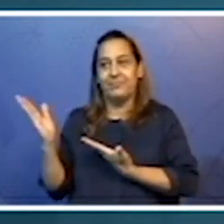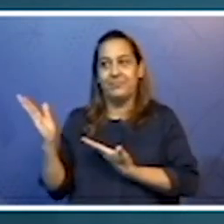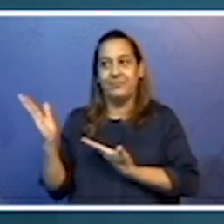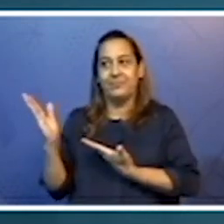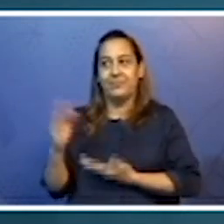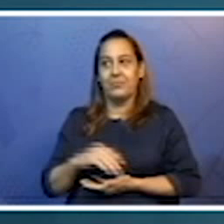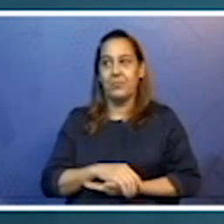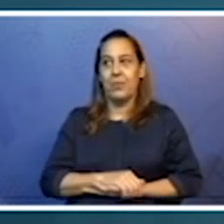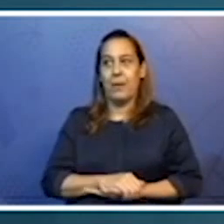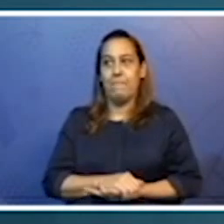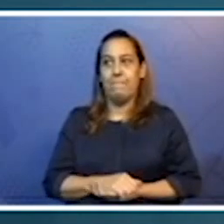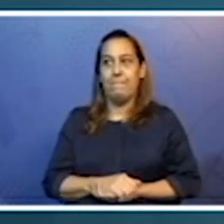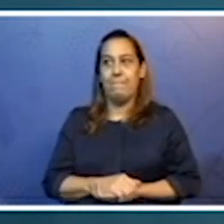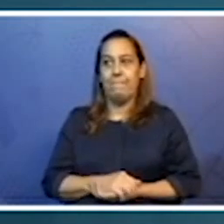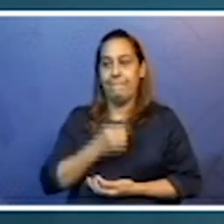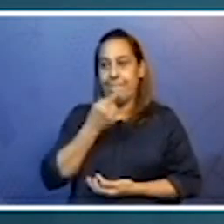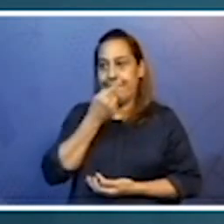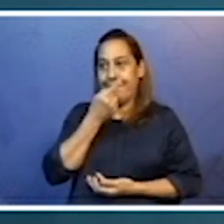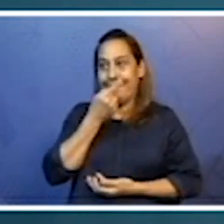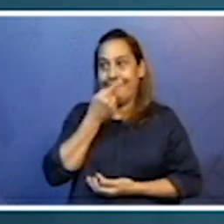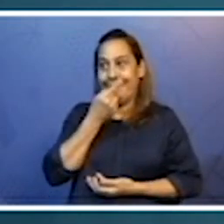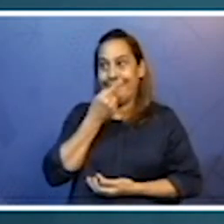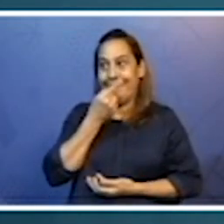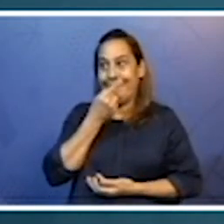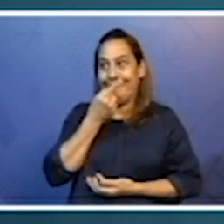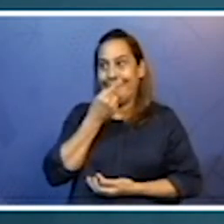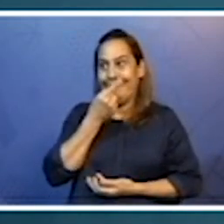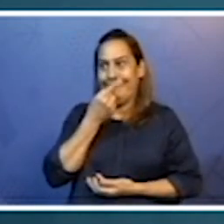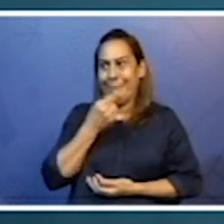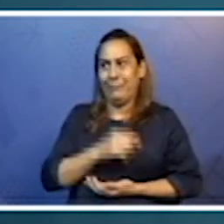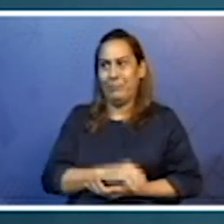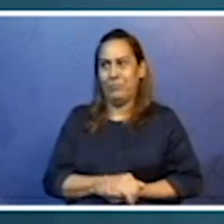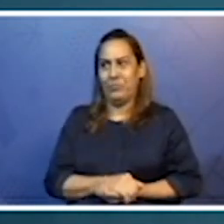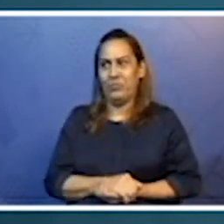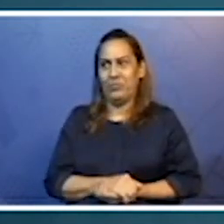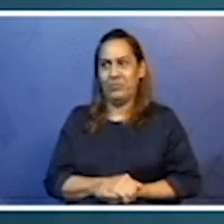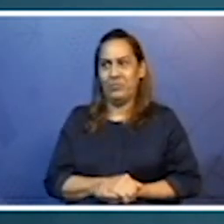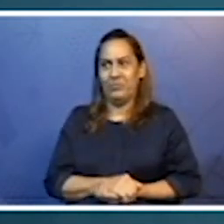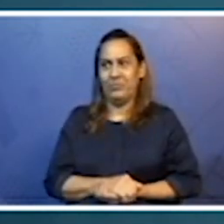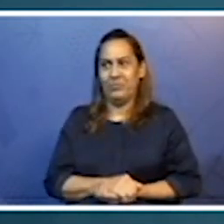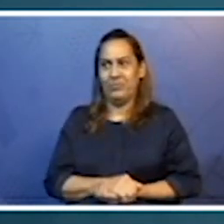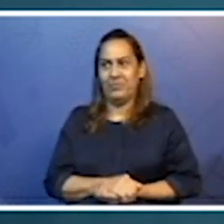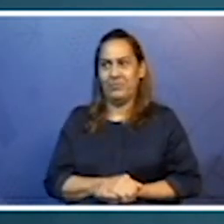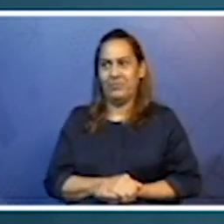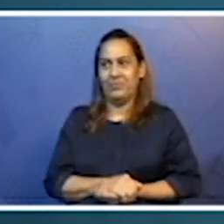E aí? O que que vocês acham? Vai dar ou vai precisar de uma terceira vez?